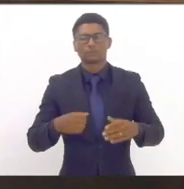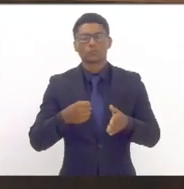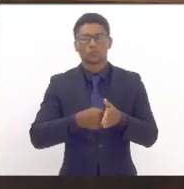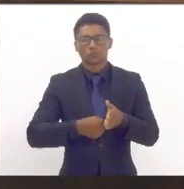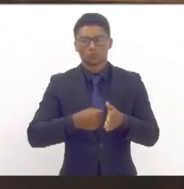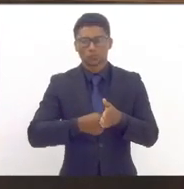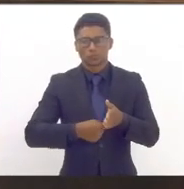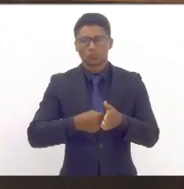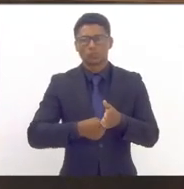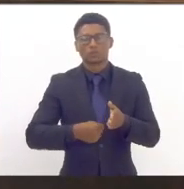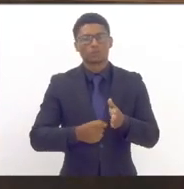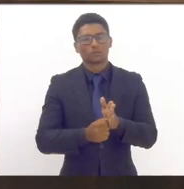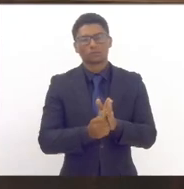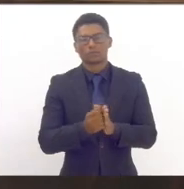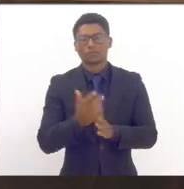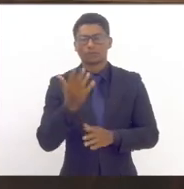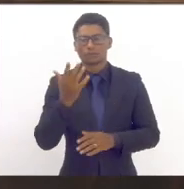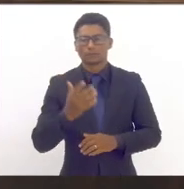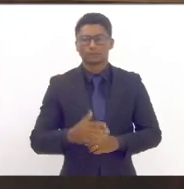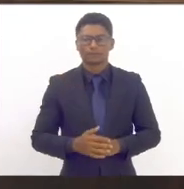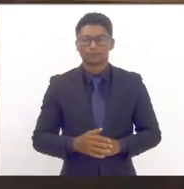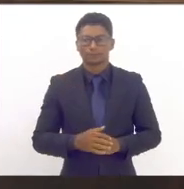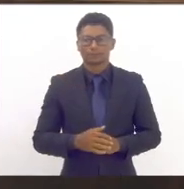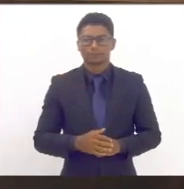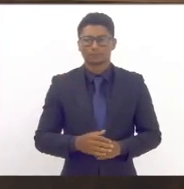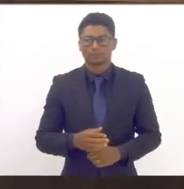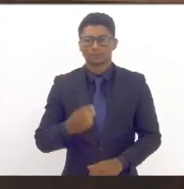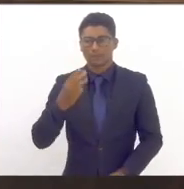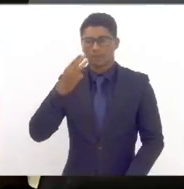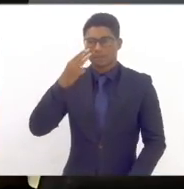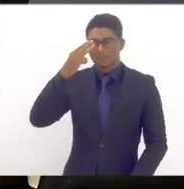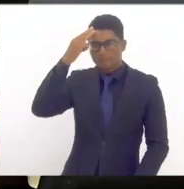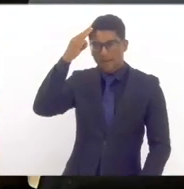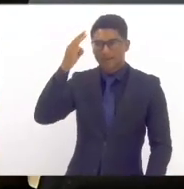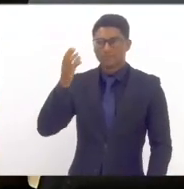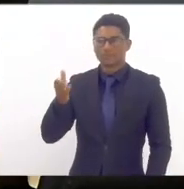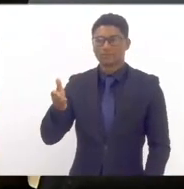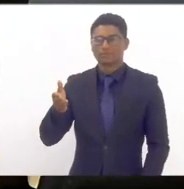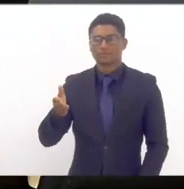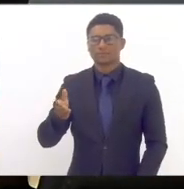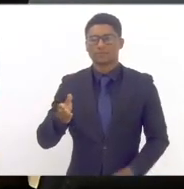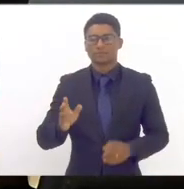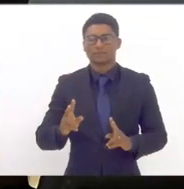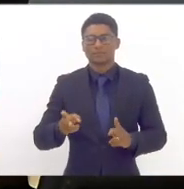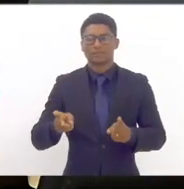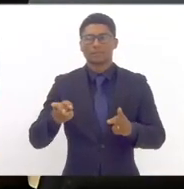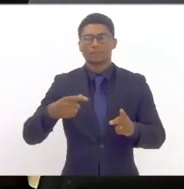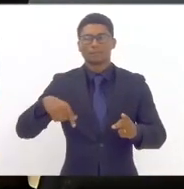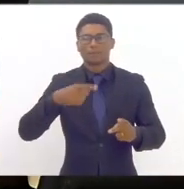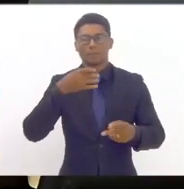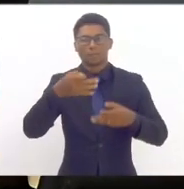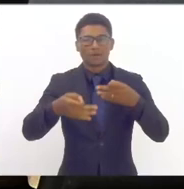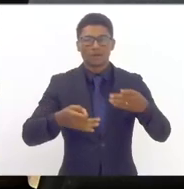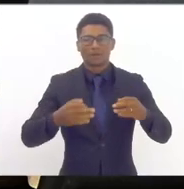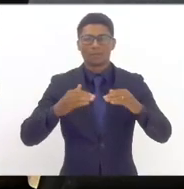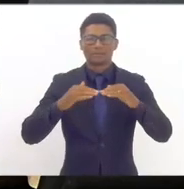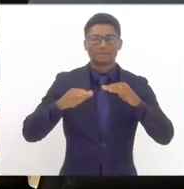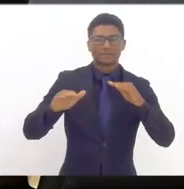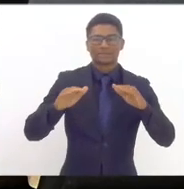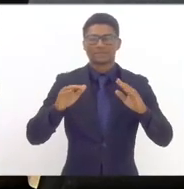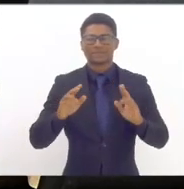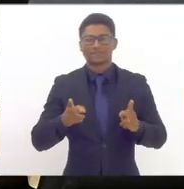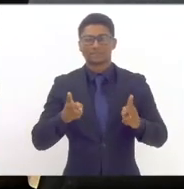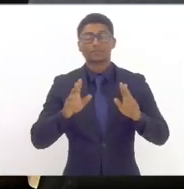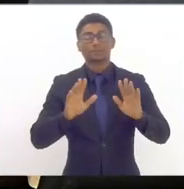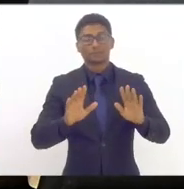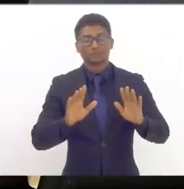né, o Márcio Pacheco, com quem a gente, né, sempre divergiu aqui, mas o quanto